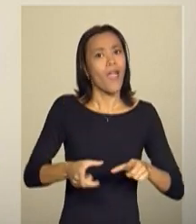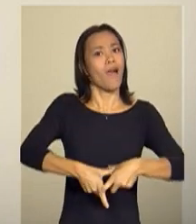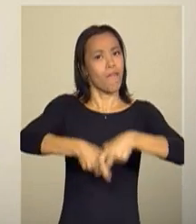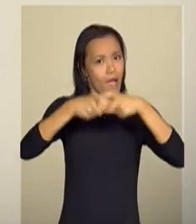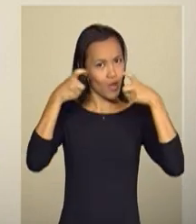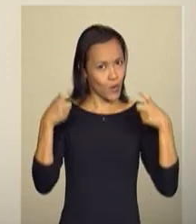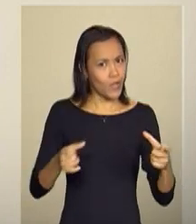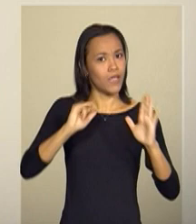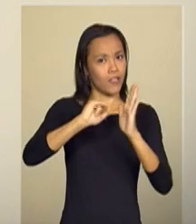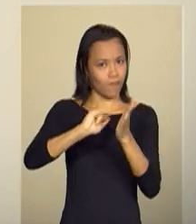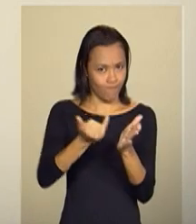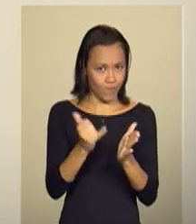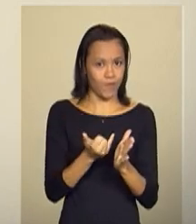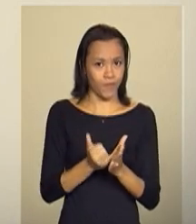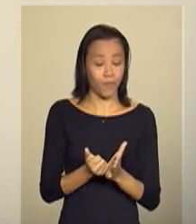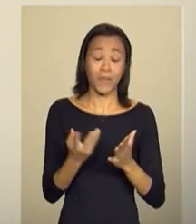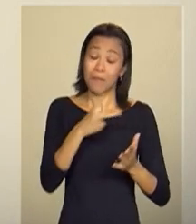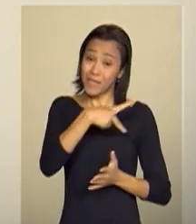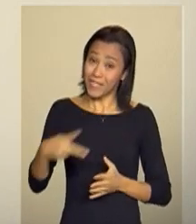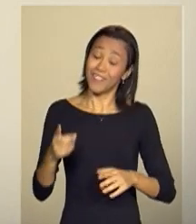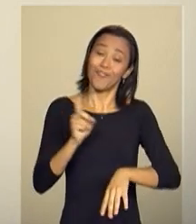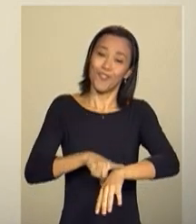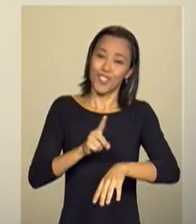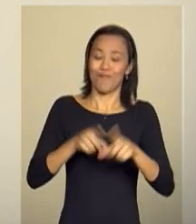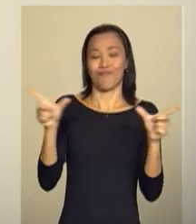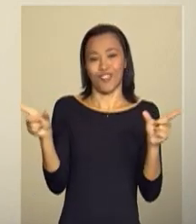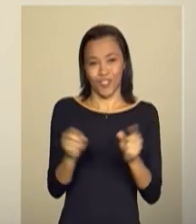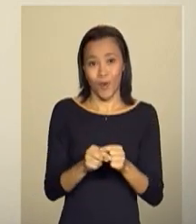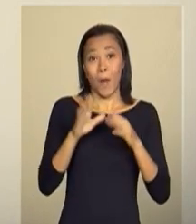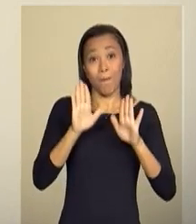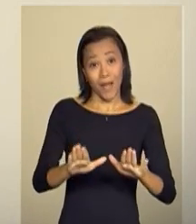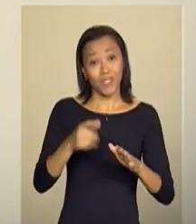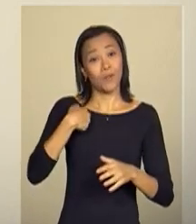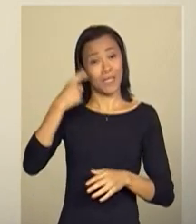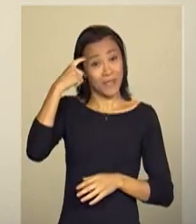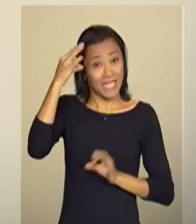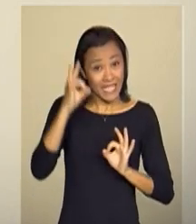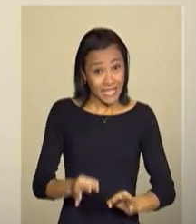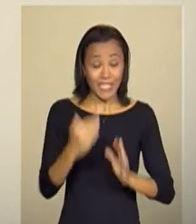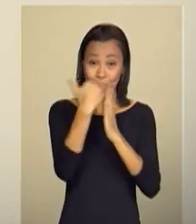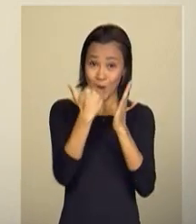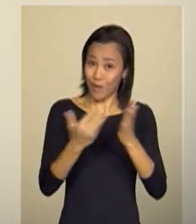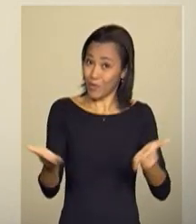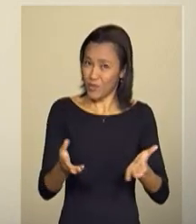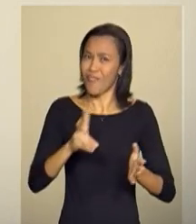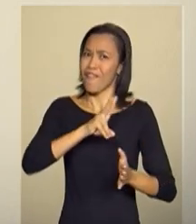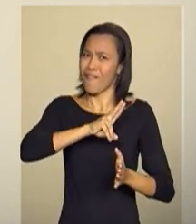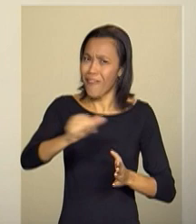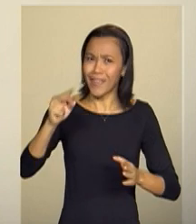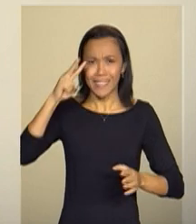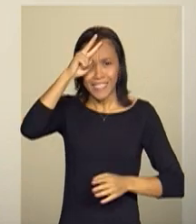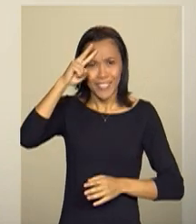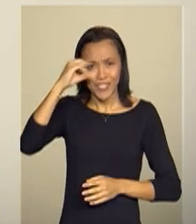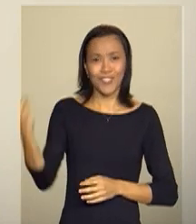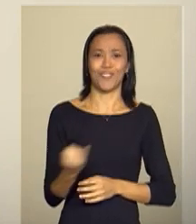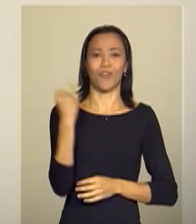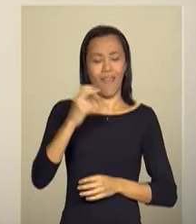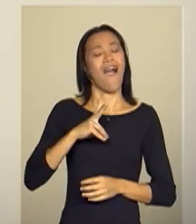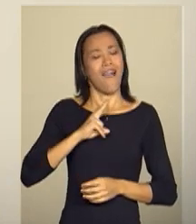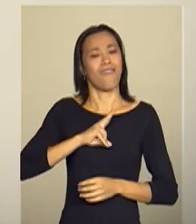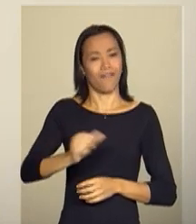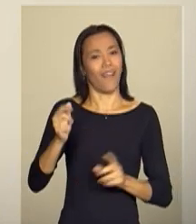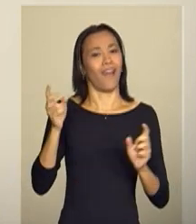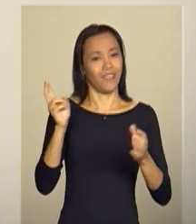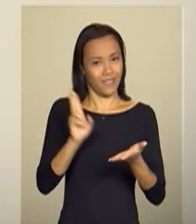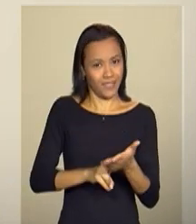dos matriculados presidenta Infelizmente o nosso tempo chegou ao fim mas eu tenho certeza que o programa de hoje vai entrar pra história Ah vai sim